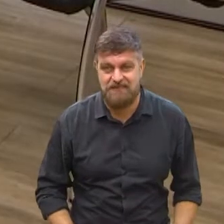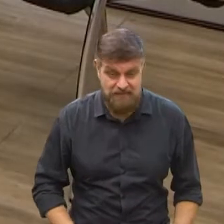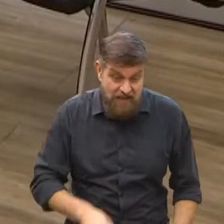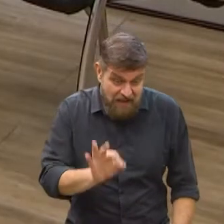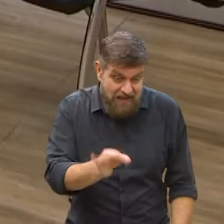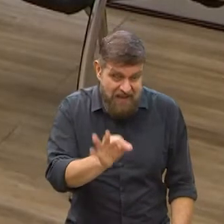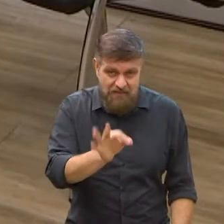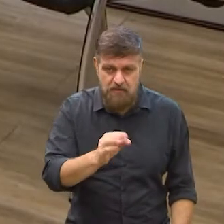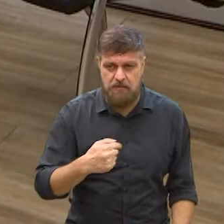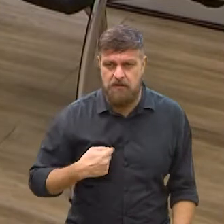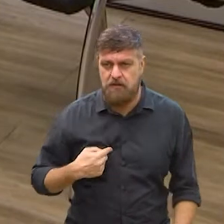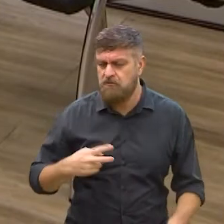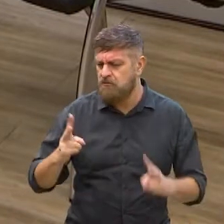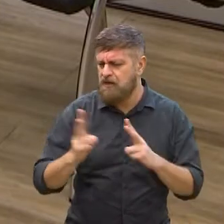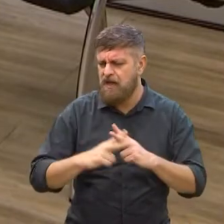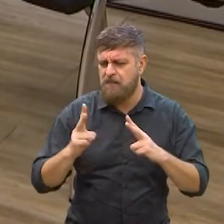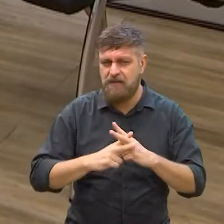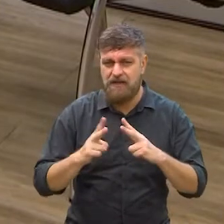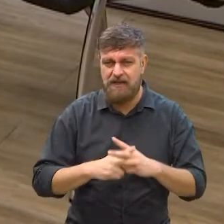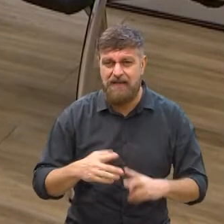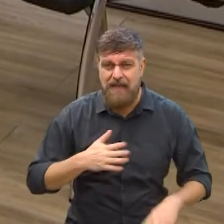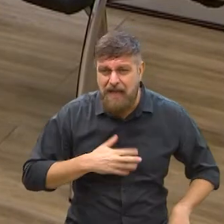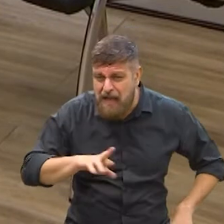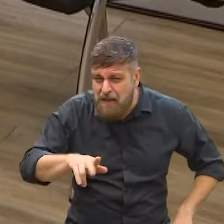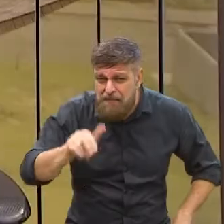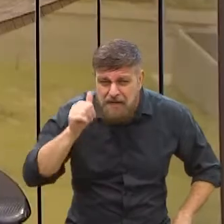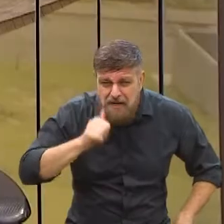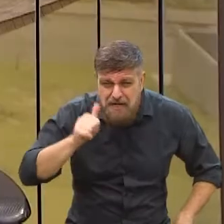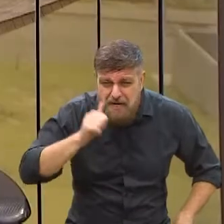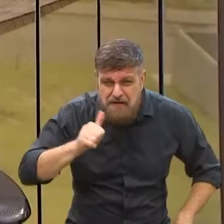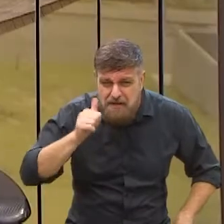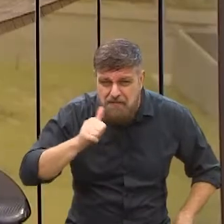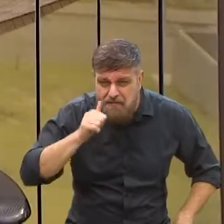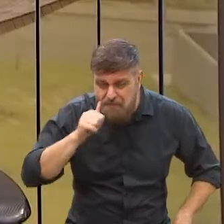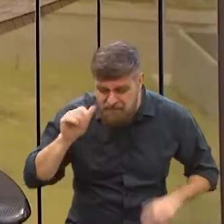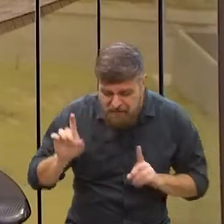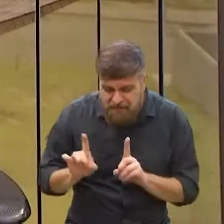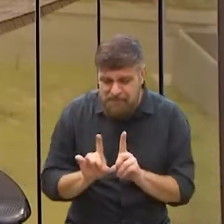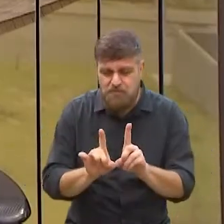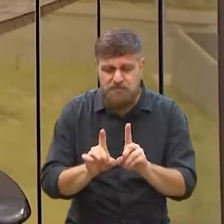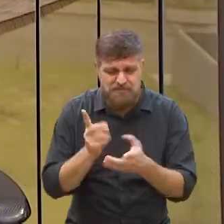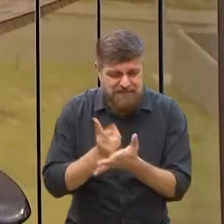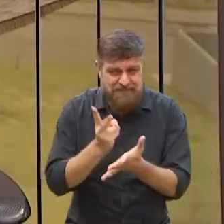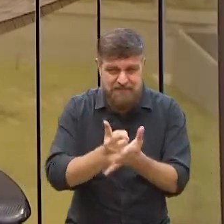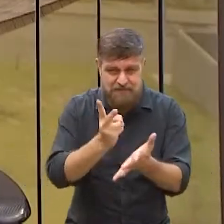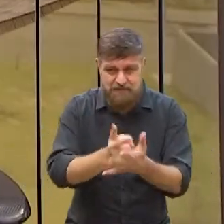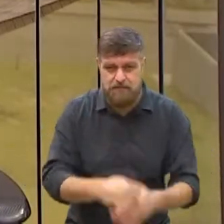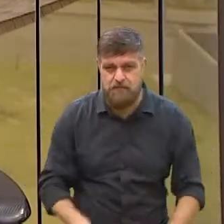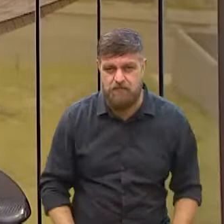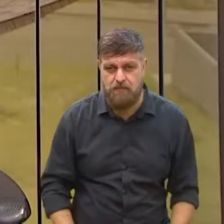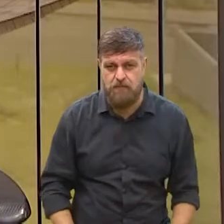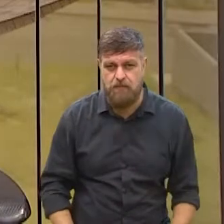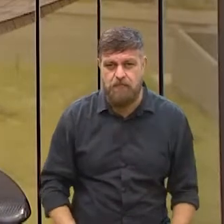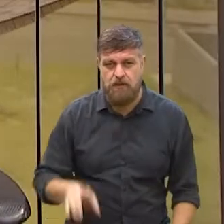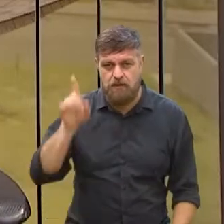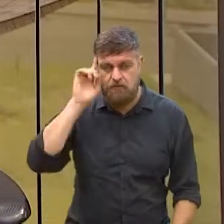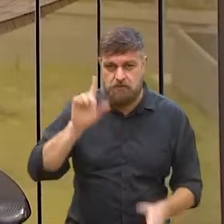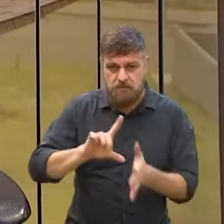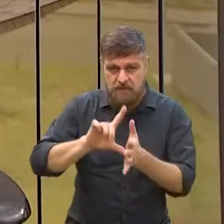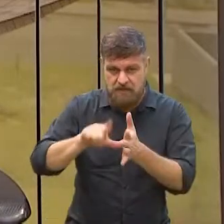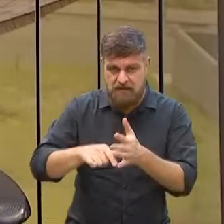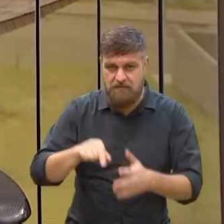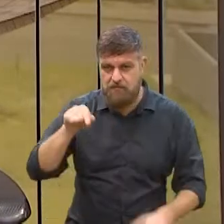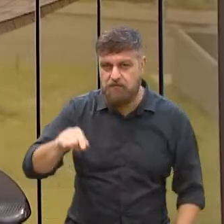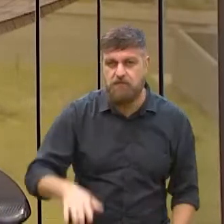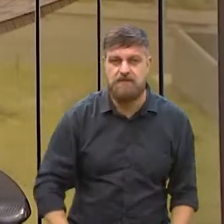realmente, nunca briguei com... A minha irmã sofreu pra burro, porque minha irmã me acompanhou. Eu fiz minha irmã no dia seguinte comer no